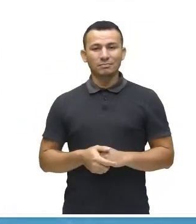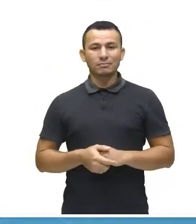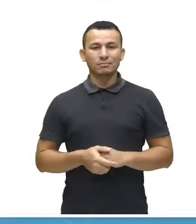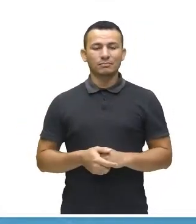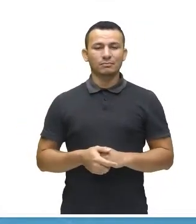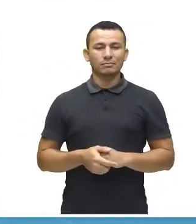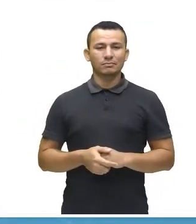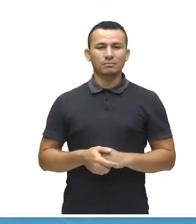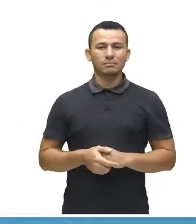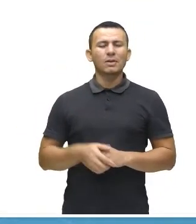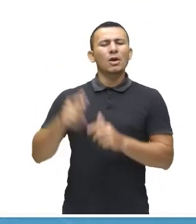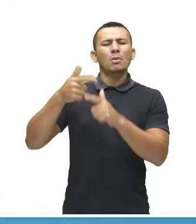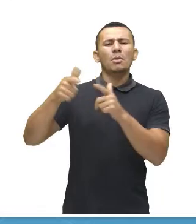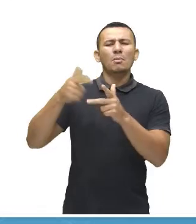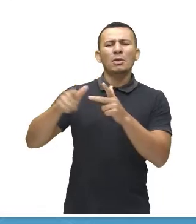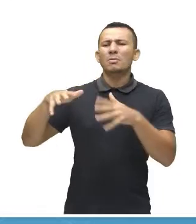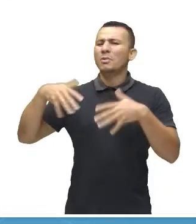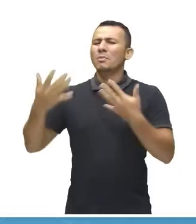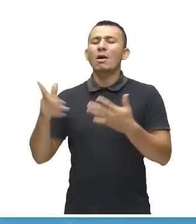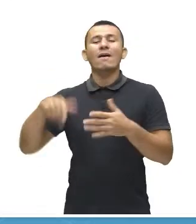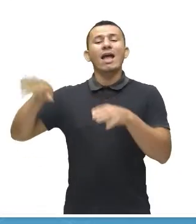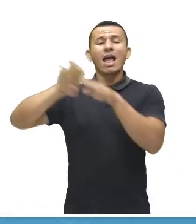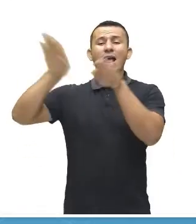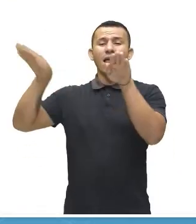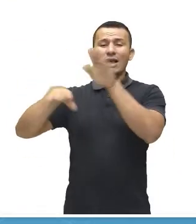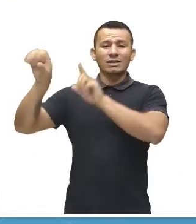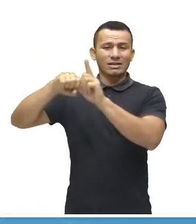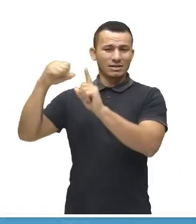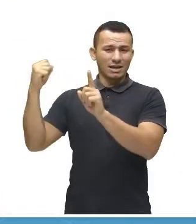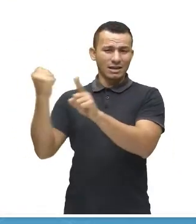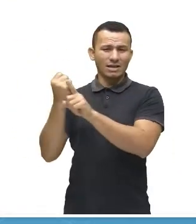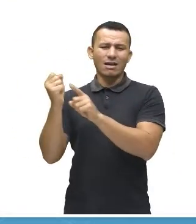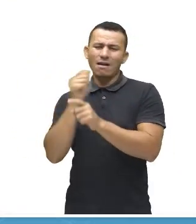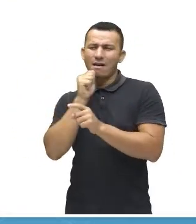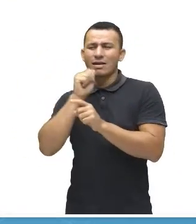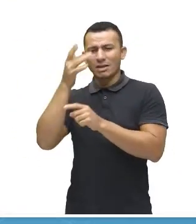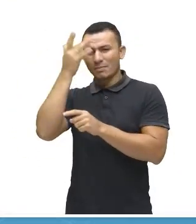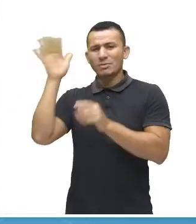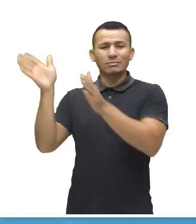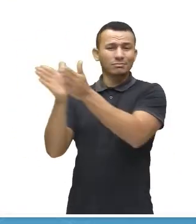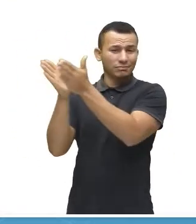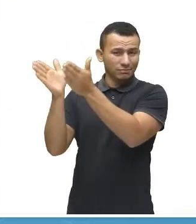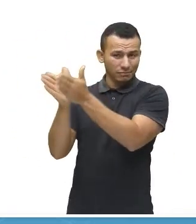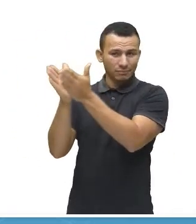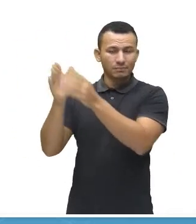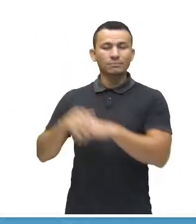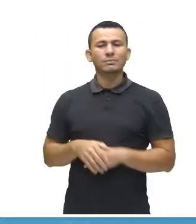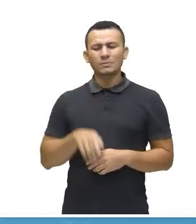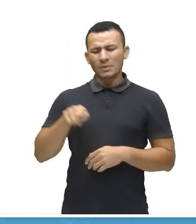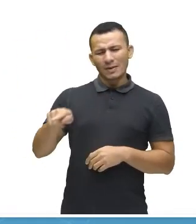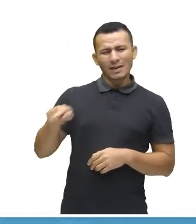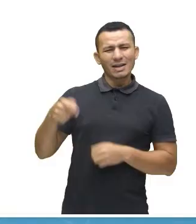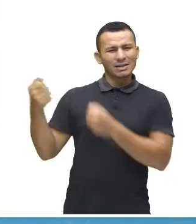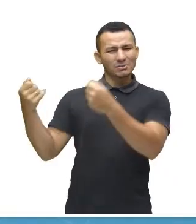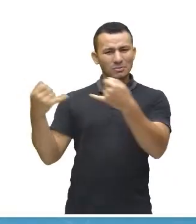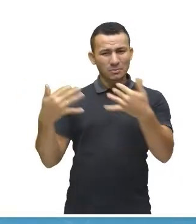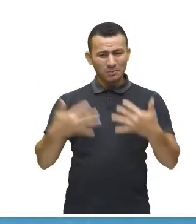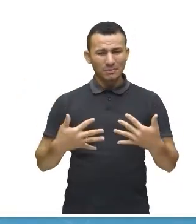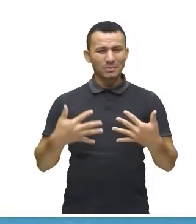Questões envolvendo ali as desigualdades sociais. Então, tudo isso que o Curumim mostrou para a gente, tá? É